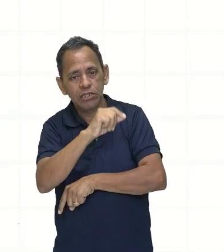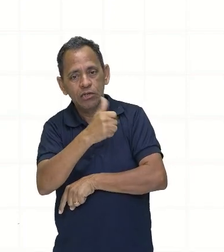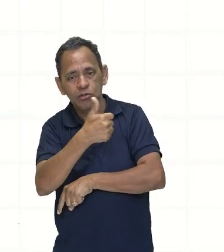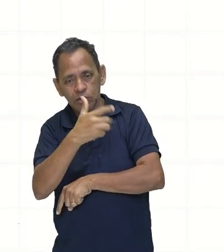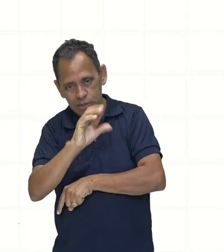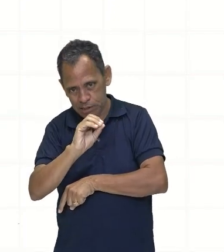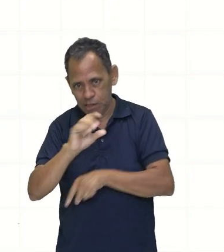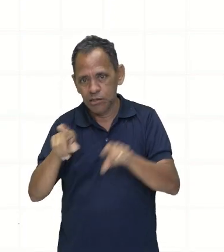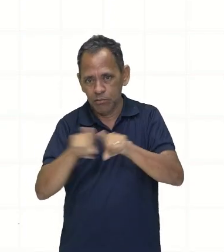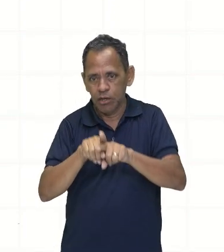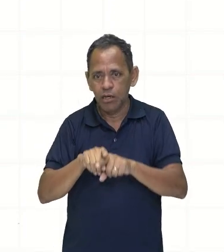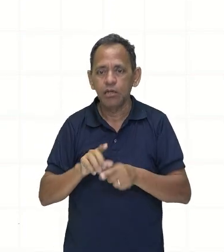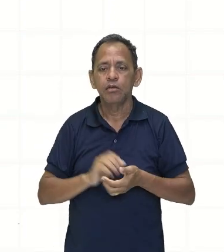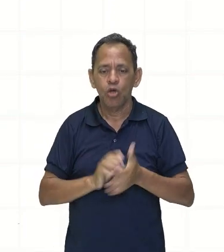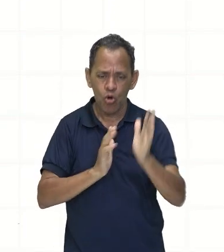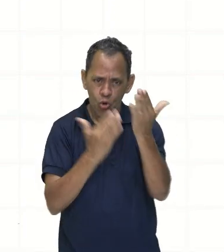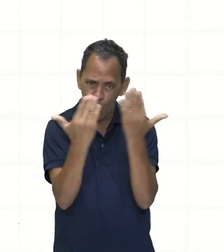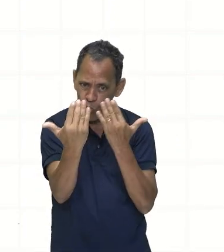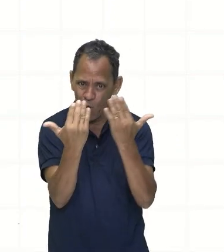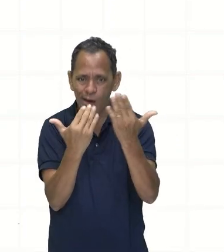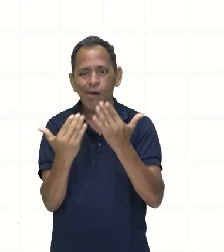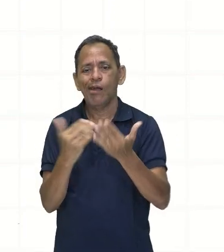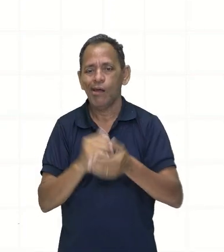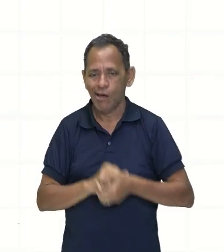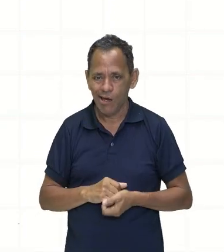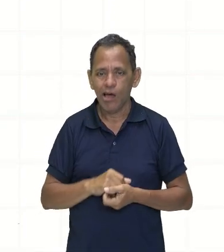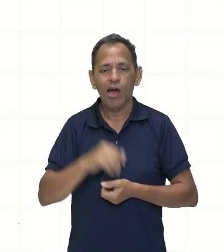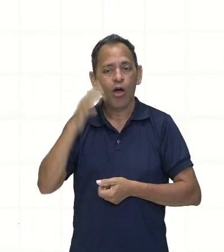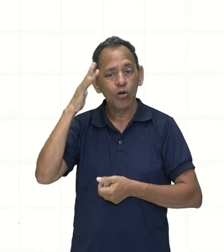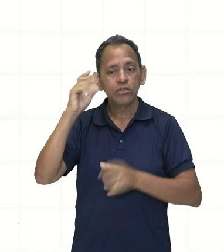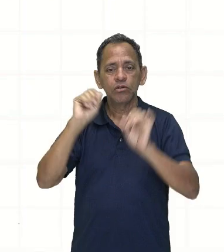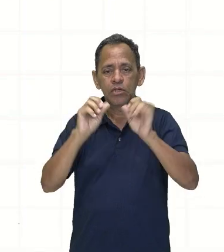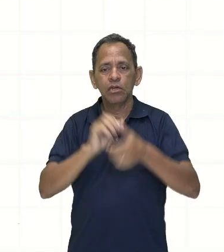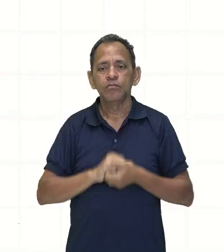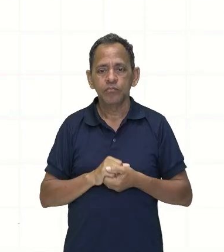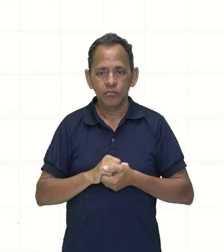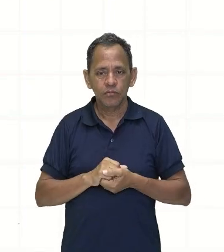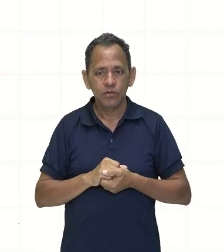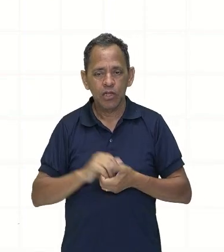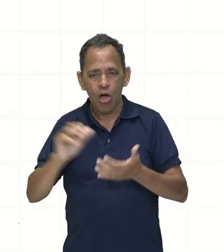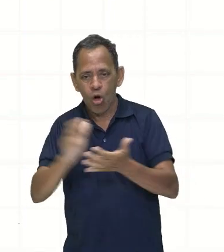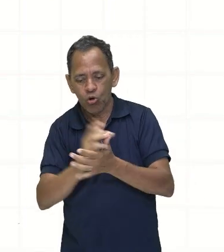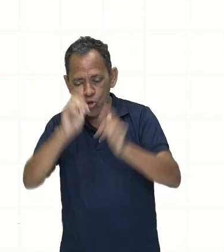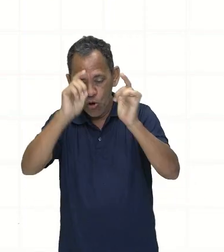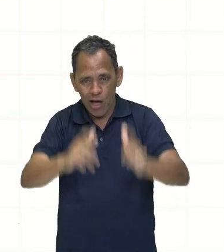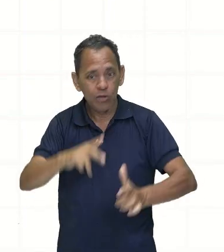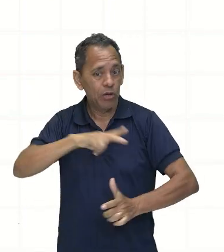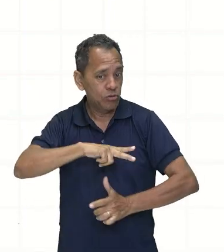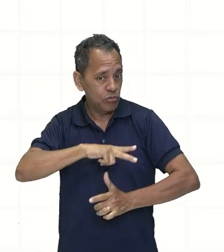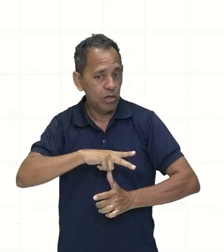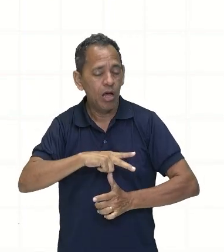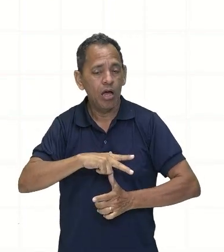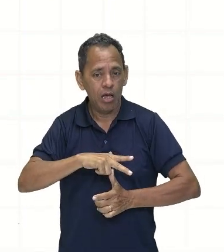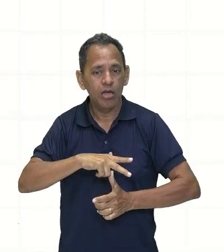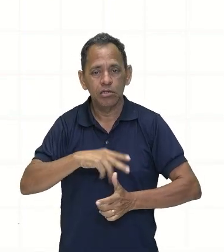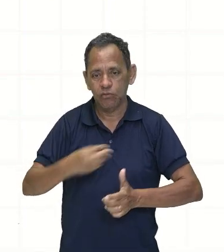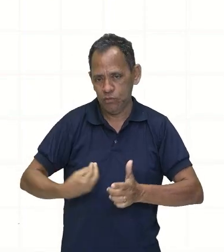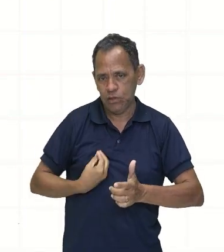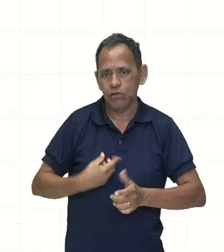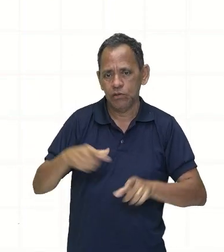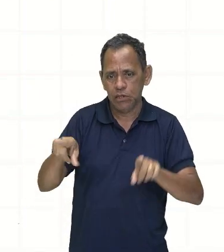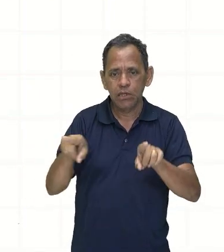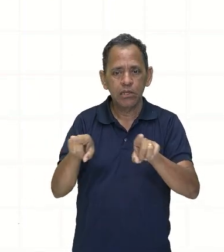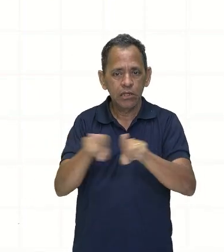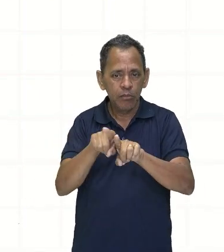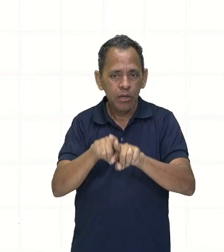que aconteceu. E aí nós temos os domicílios particulares permanentemente ocupados, né? E aí a gente